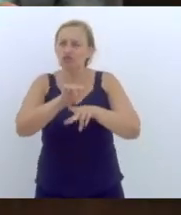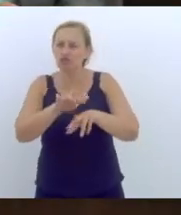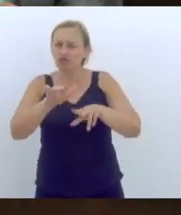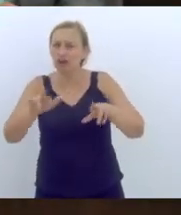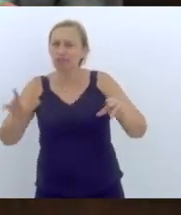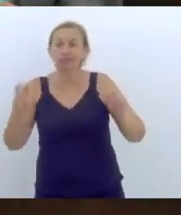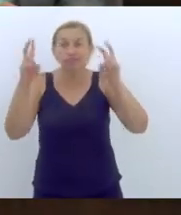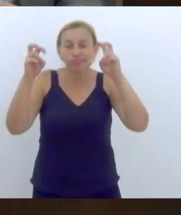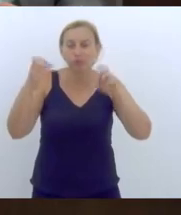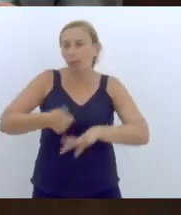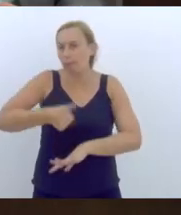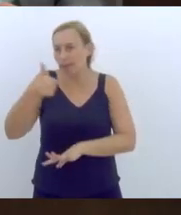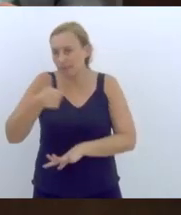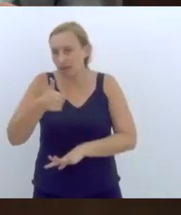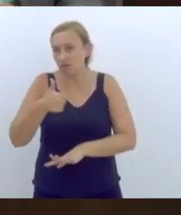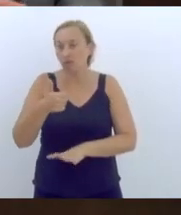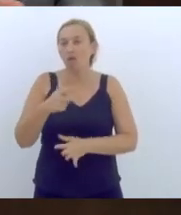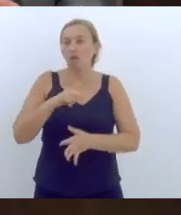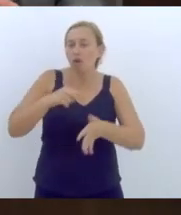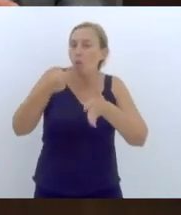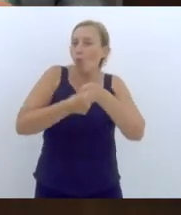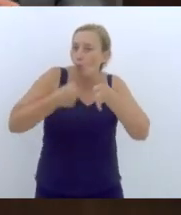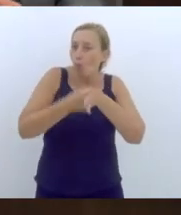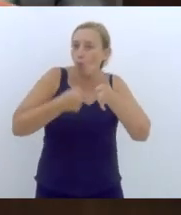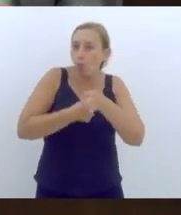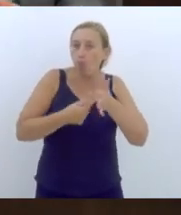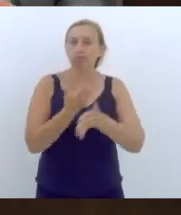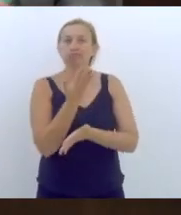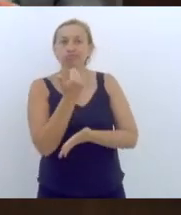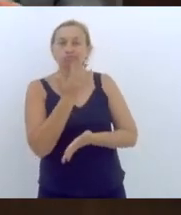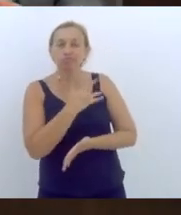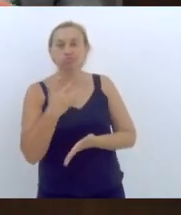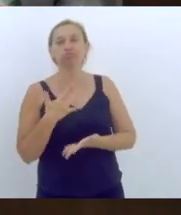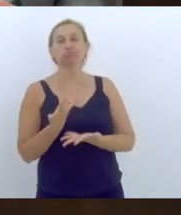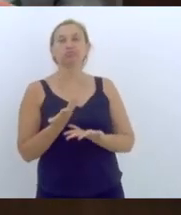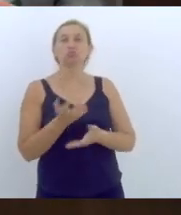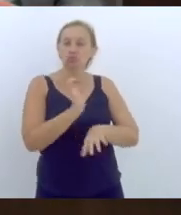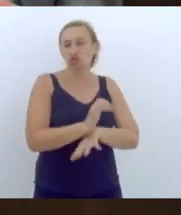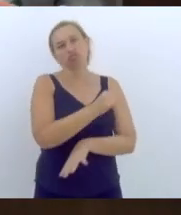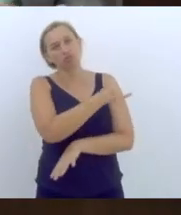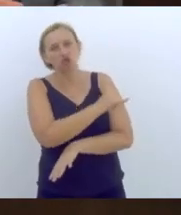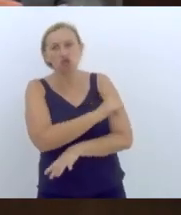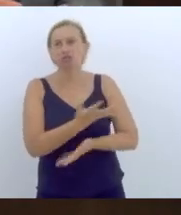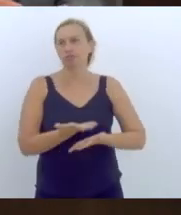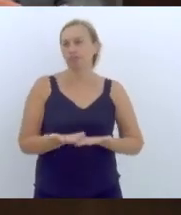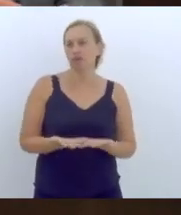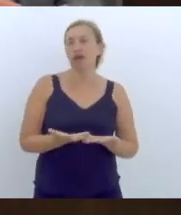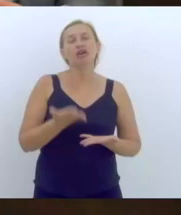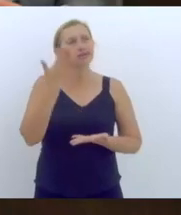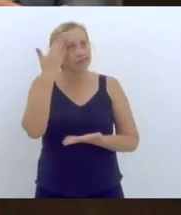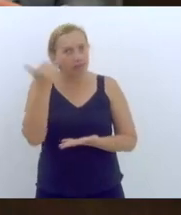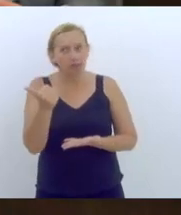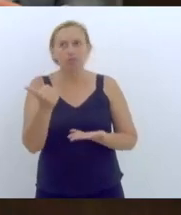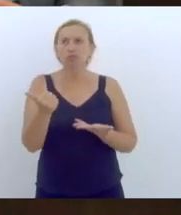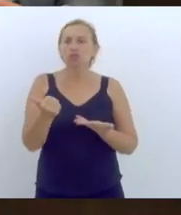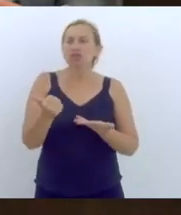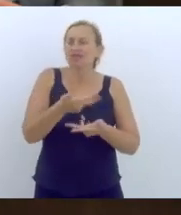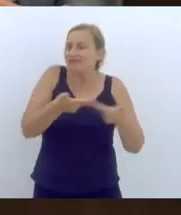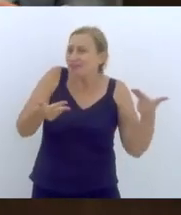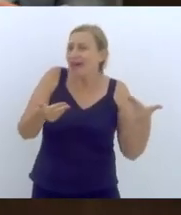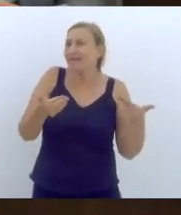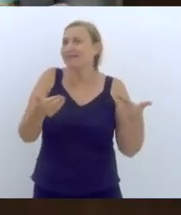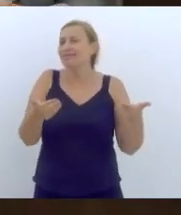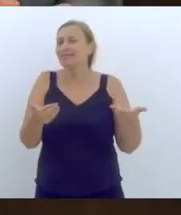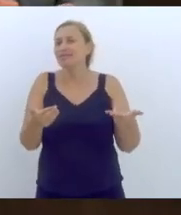aspectos. Primeiro, a gente tem lutado por uma alimentação saudável no estado do Rio de Janeiro. A gente sabe que muitas